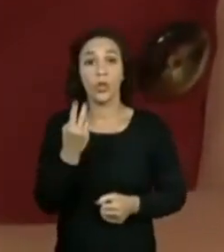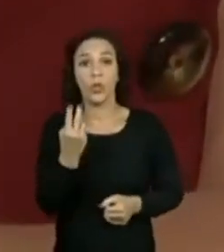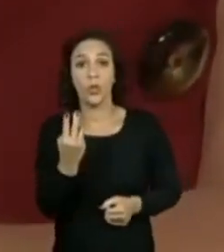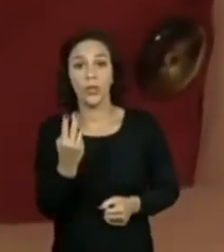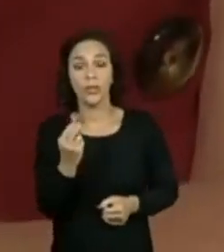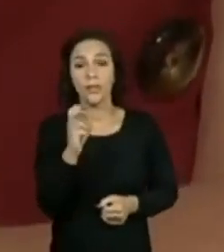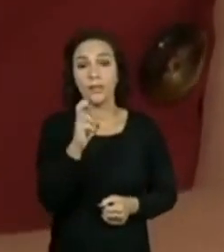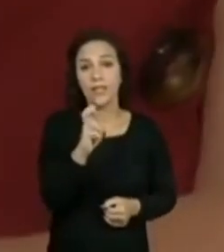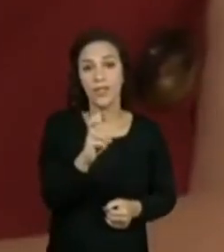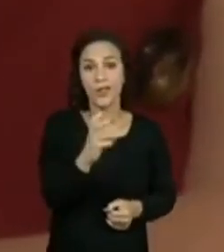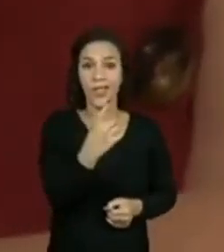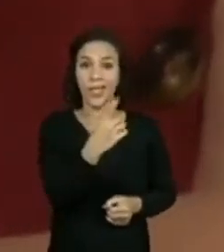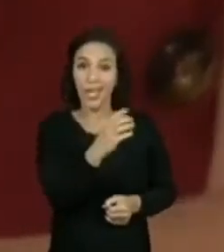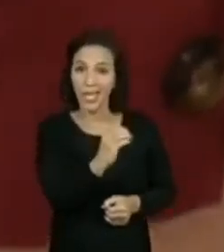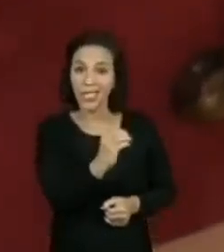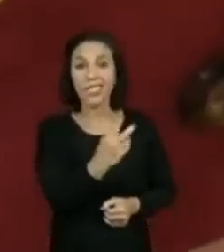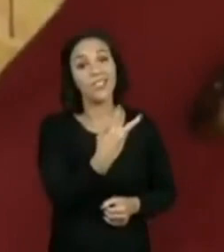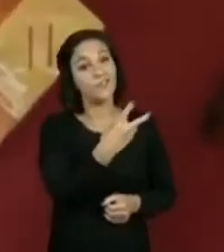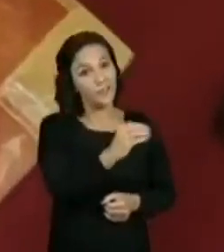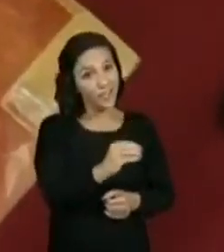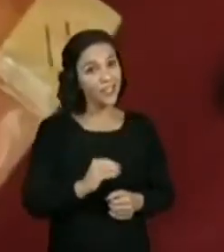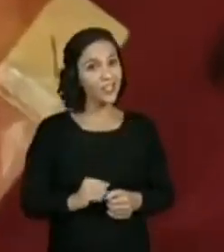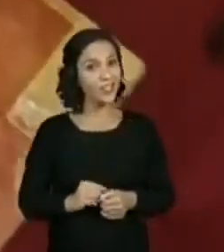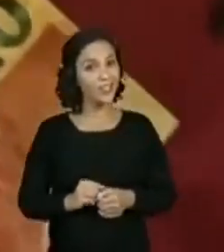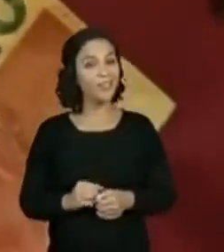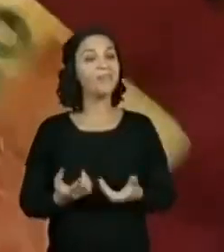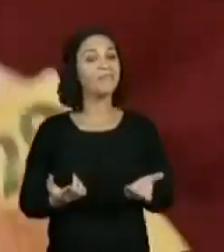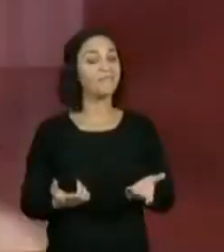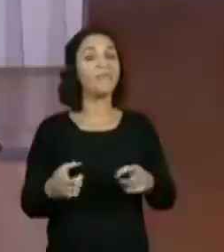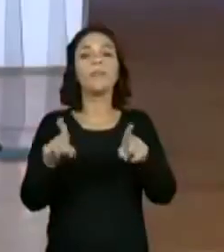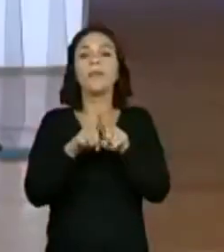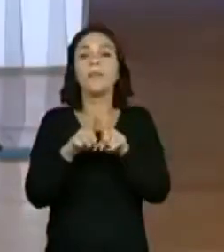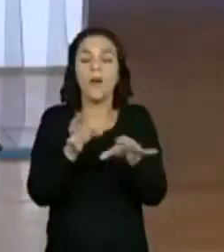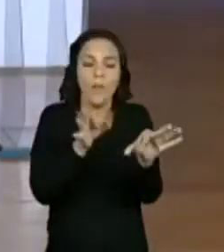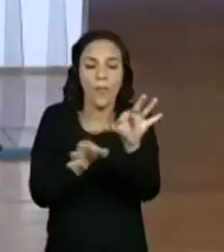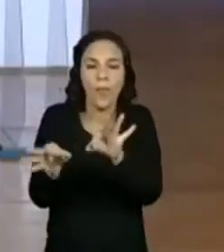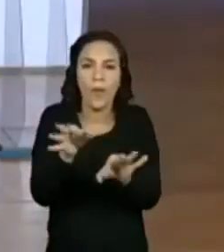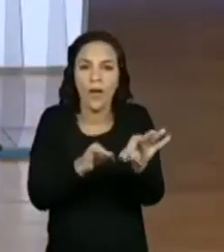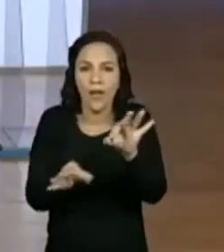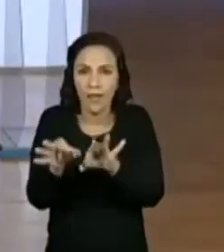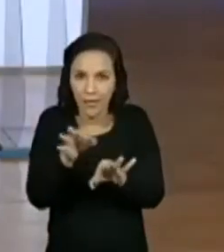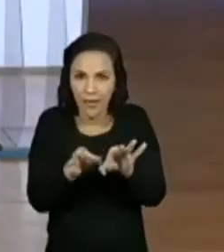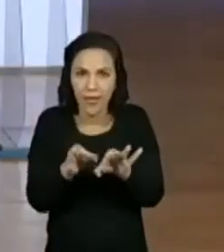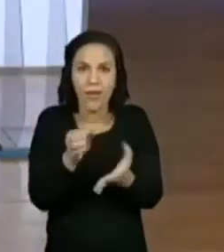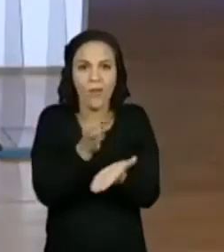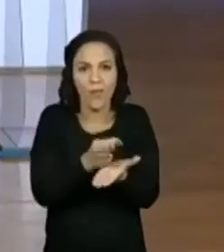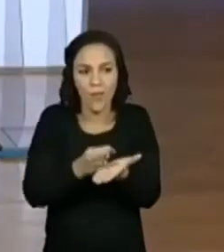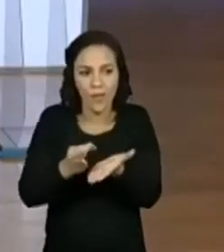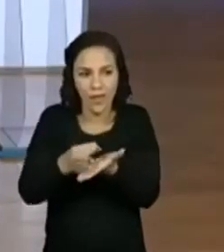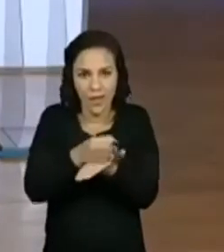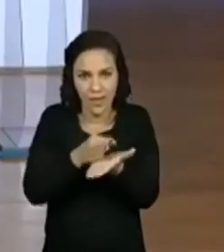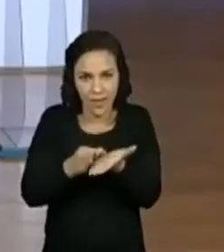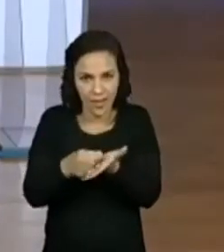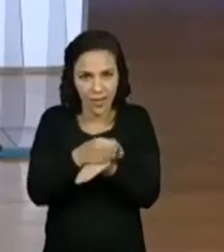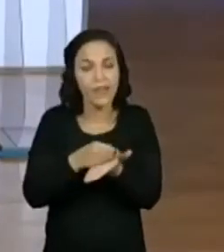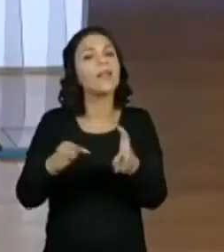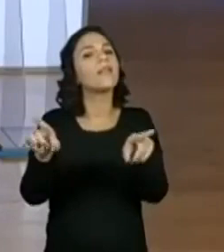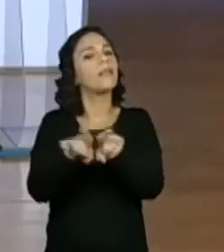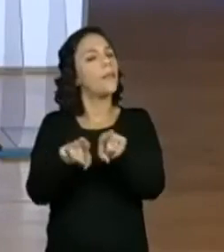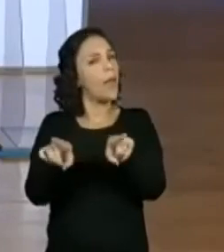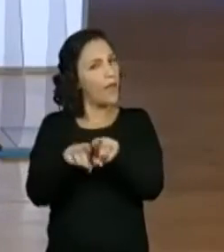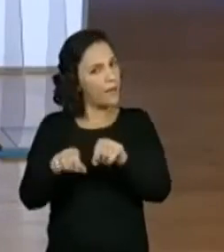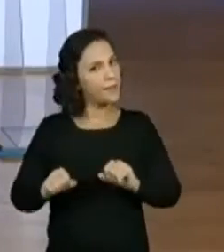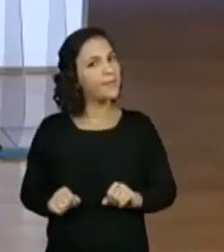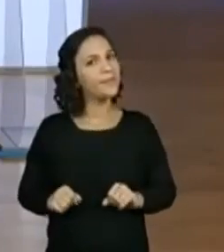o 5, o 10, o 20. Nas moedas também tem número, Pro? Tem números. Também tem. Olha